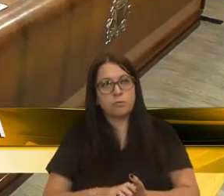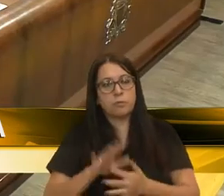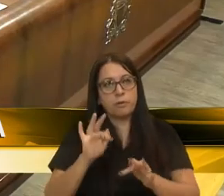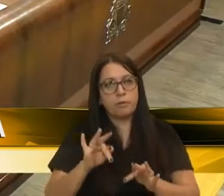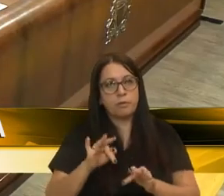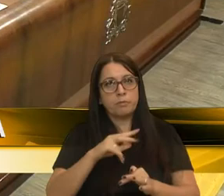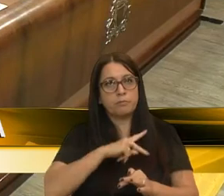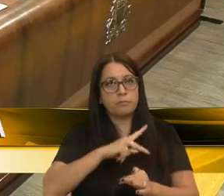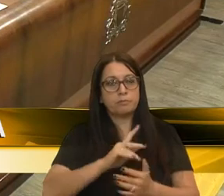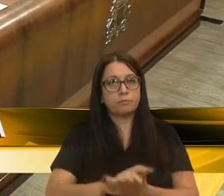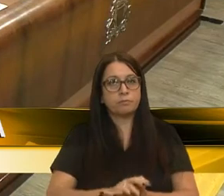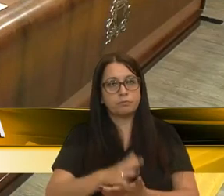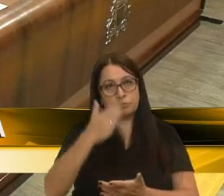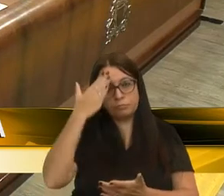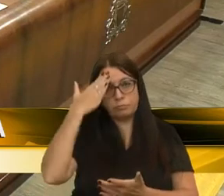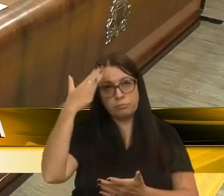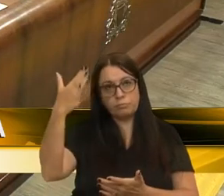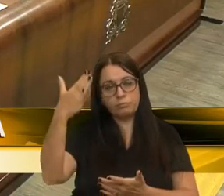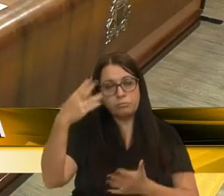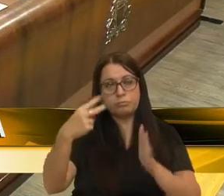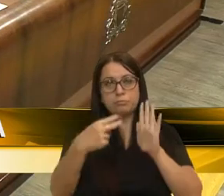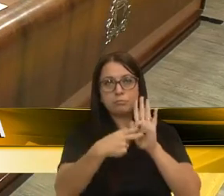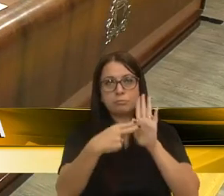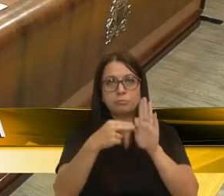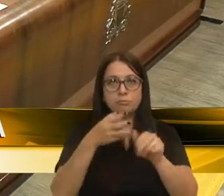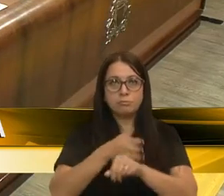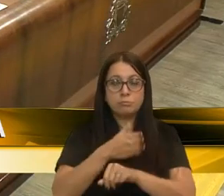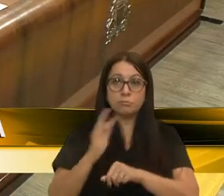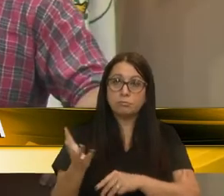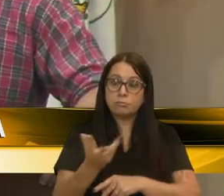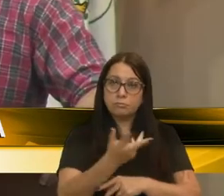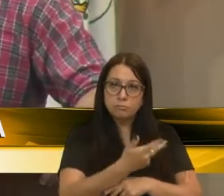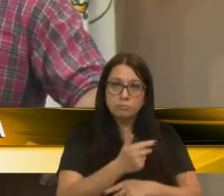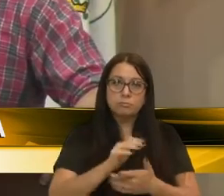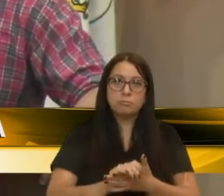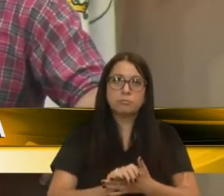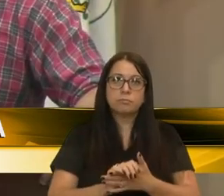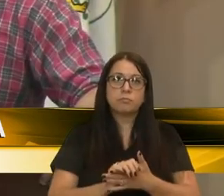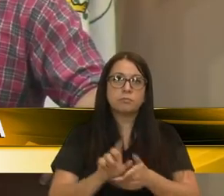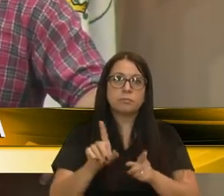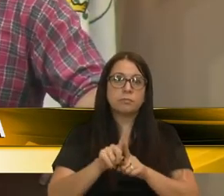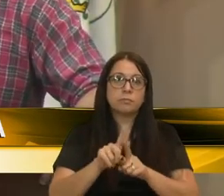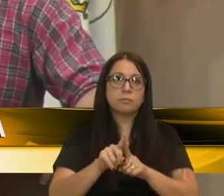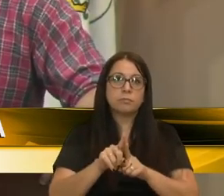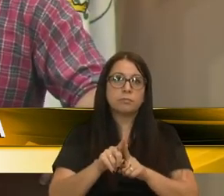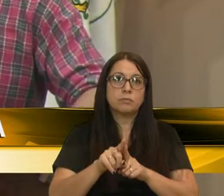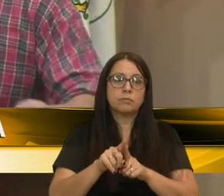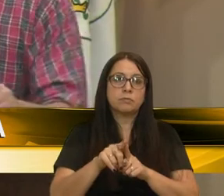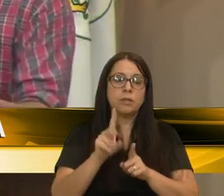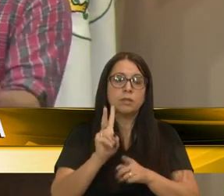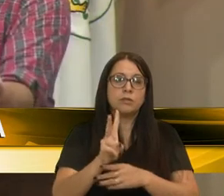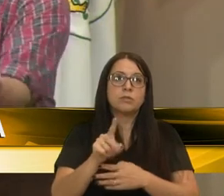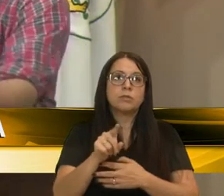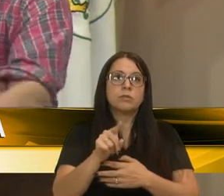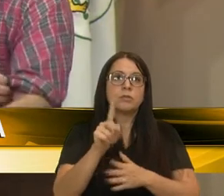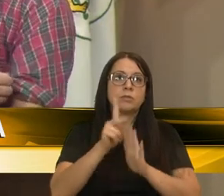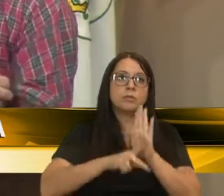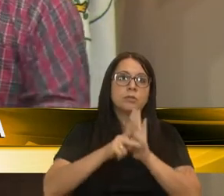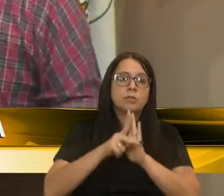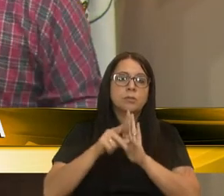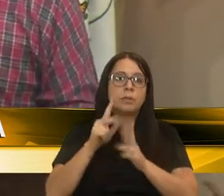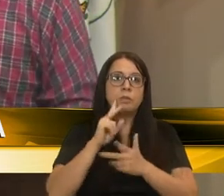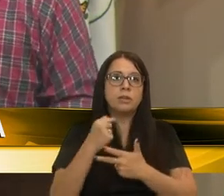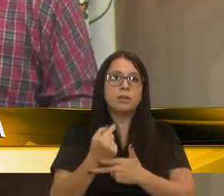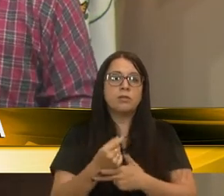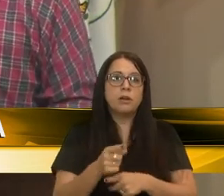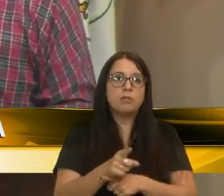encerrar, então, senhor presidente, agradeço a atenção e a participação de todos e mantenho, então, que esse projeto possa tramitar